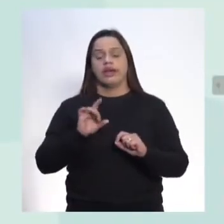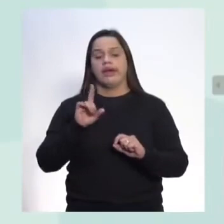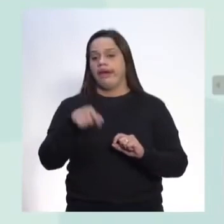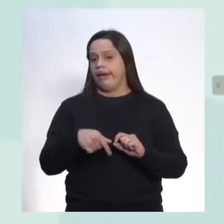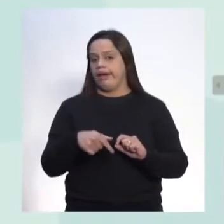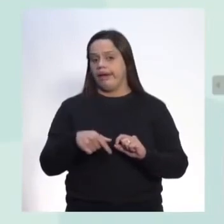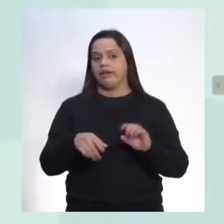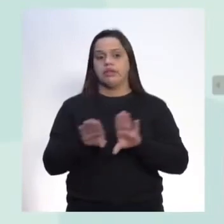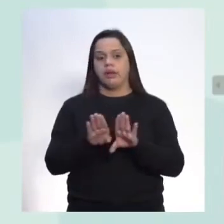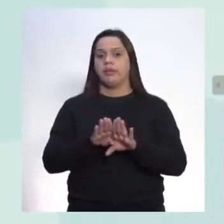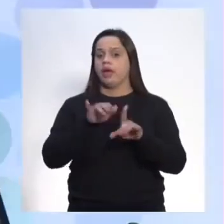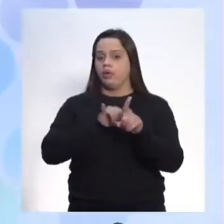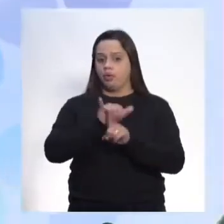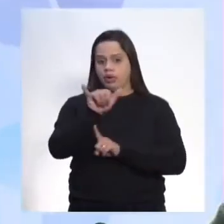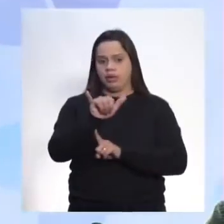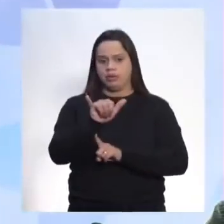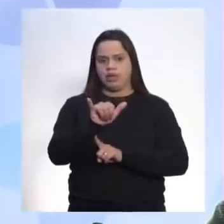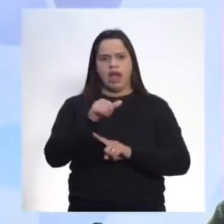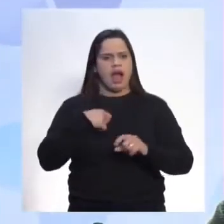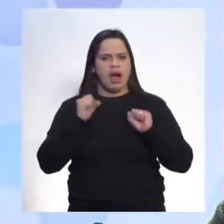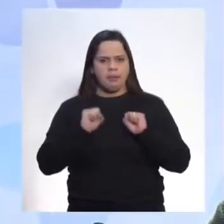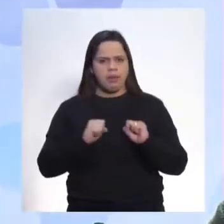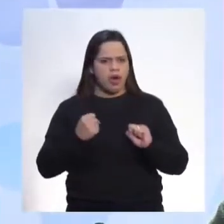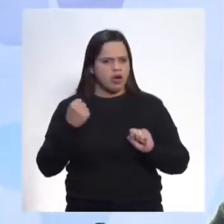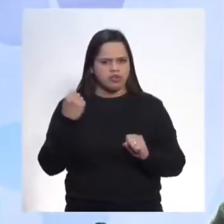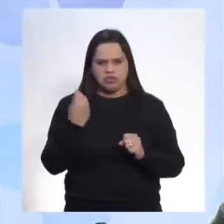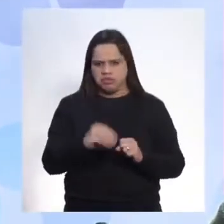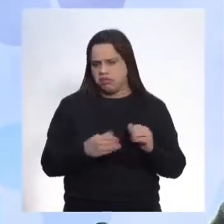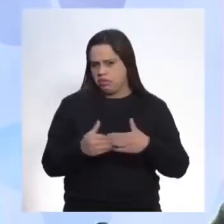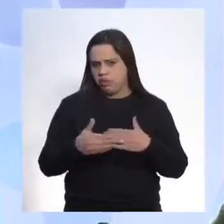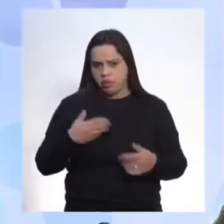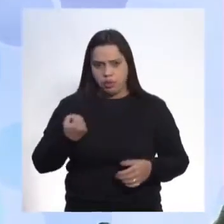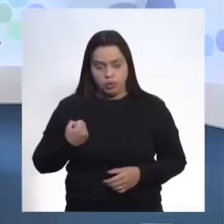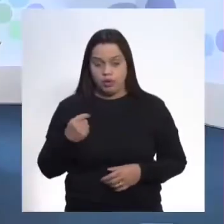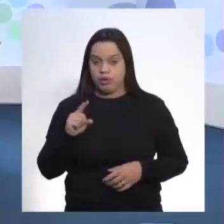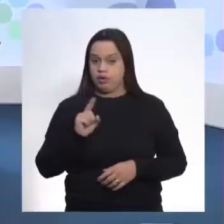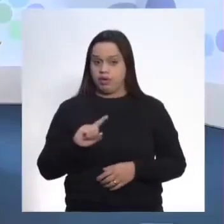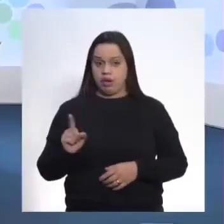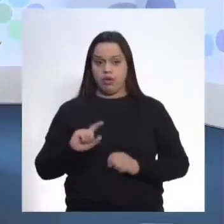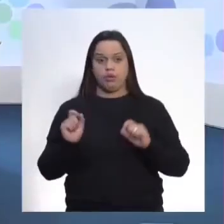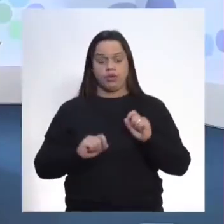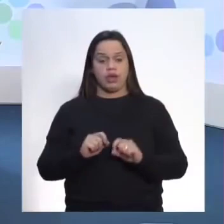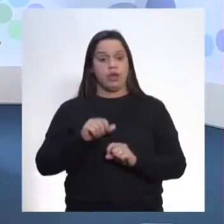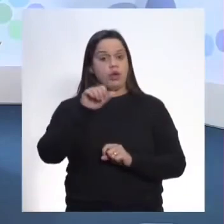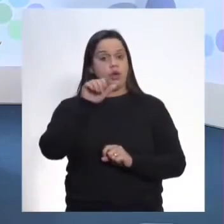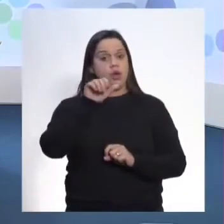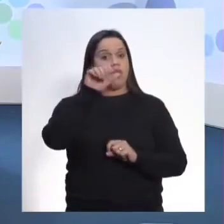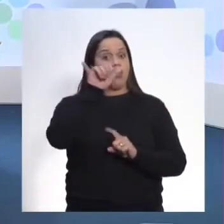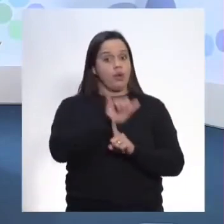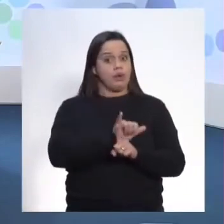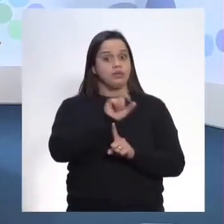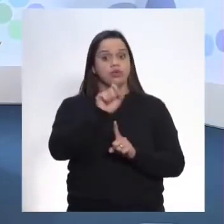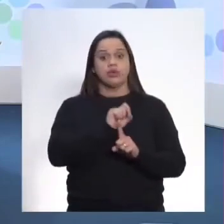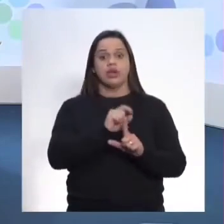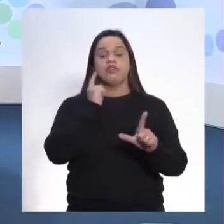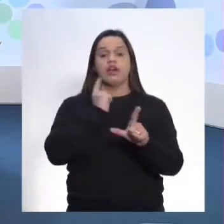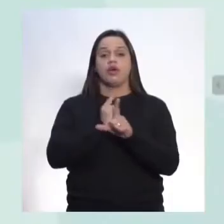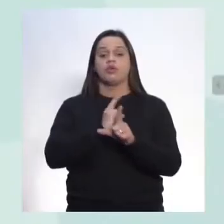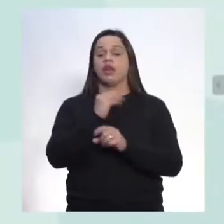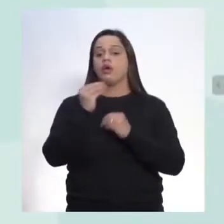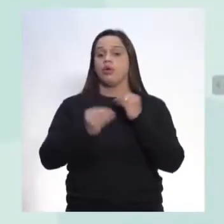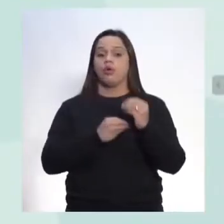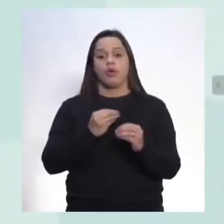y. Beleza? É de qualquer jeito, vou chutar o valor? Não. Tá? Esse valor y, ele vai ser encontrado fazendo o